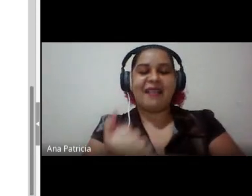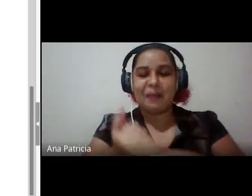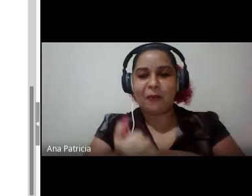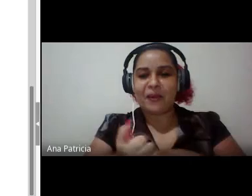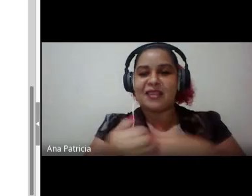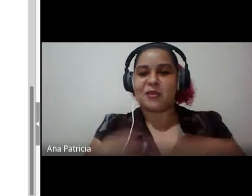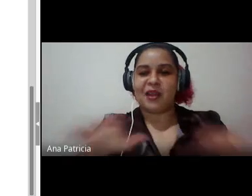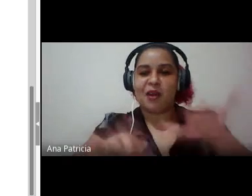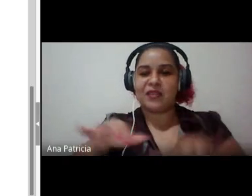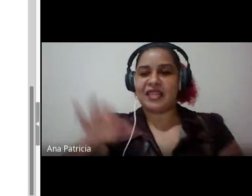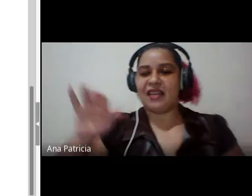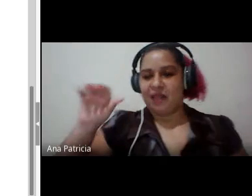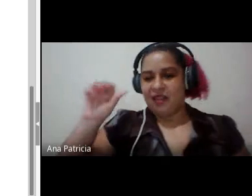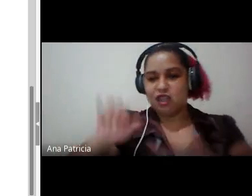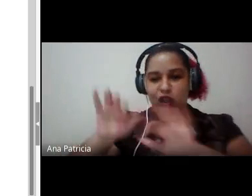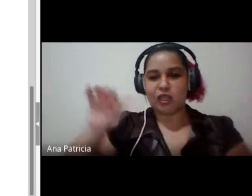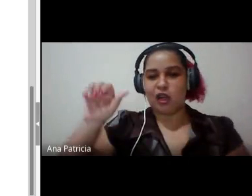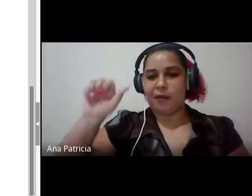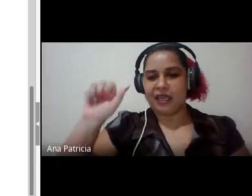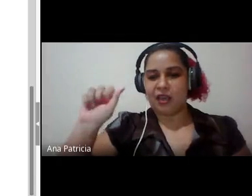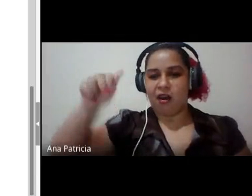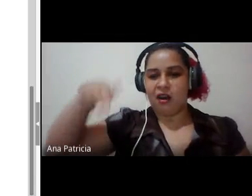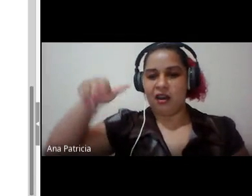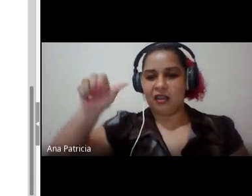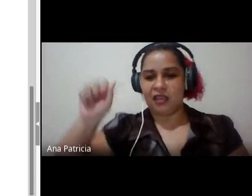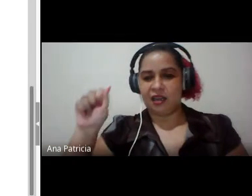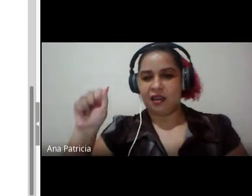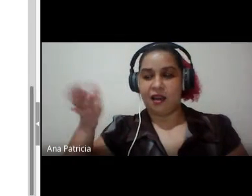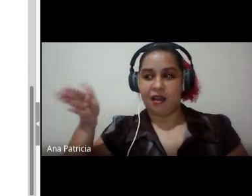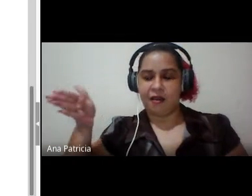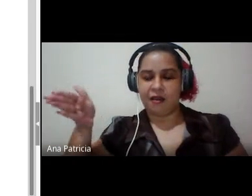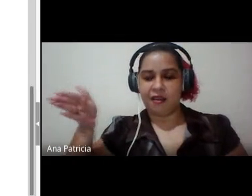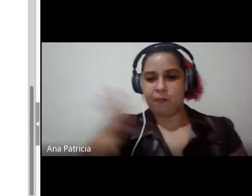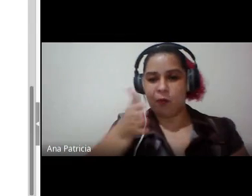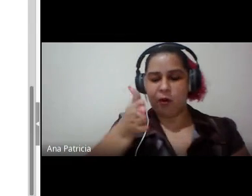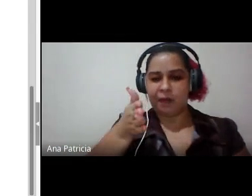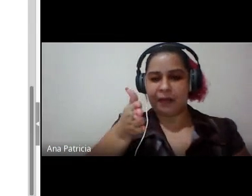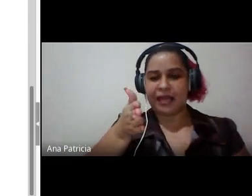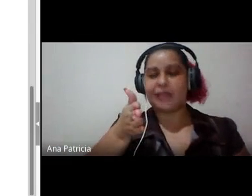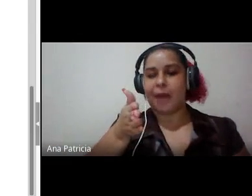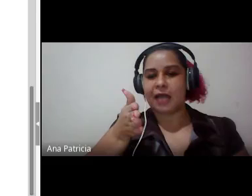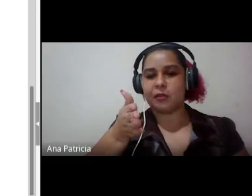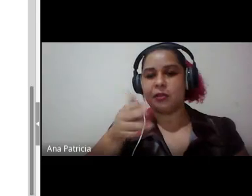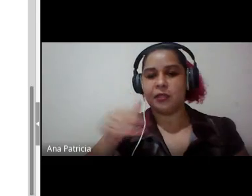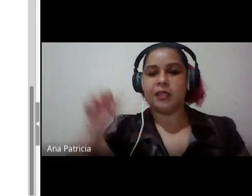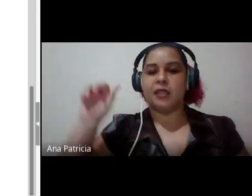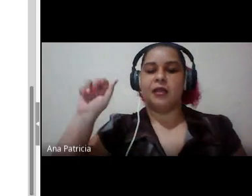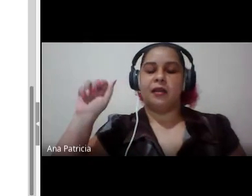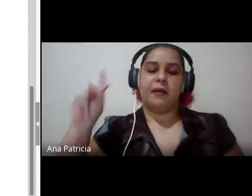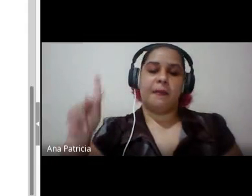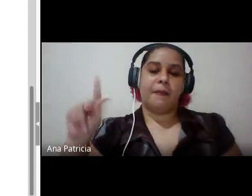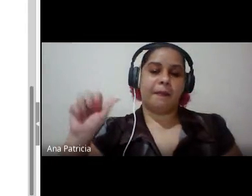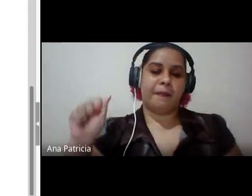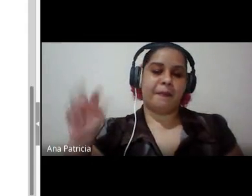É tipo isso. Então, é como você digitou seu nome aqui, ó, Ana, empurra para me dar espaço,